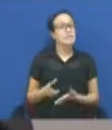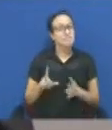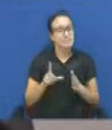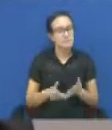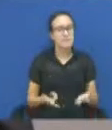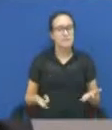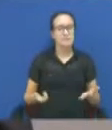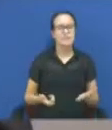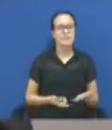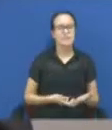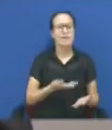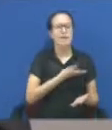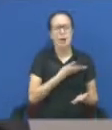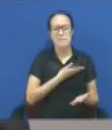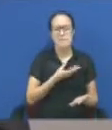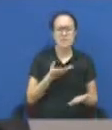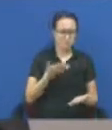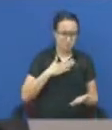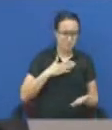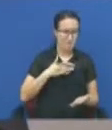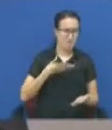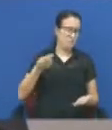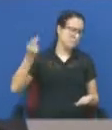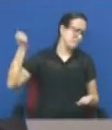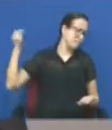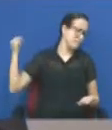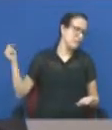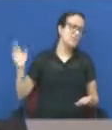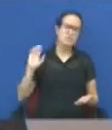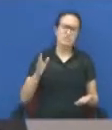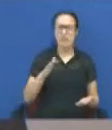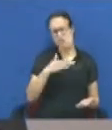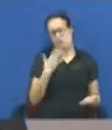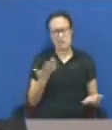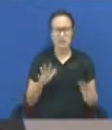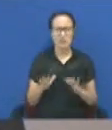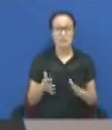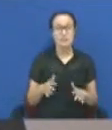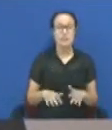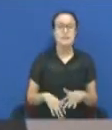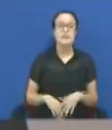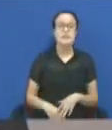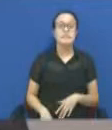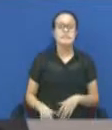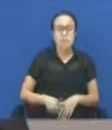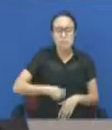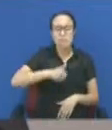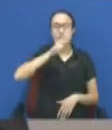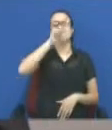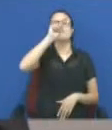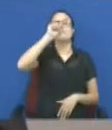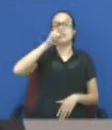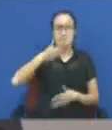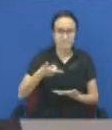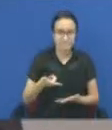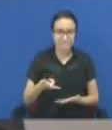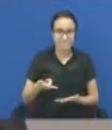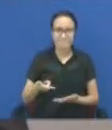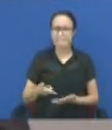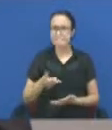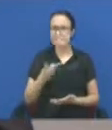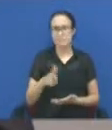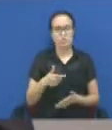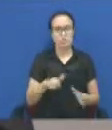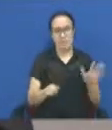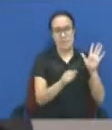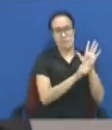aprenderam a beber, iam colocando um pouquinho de cinzano de cada litro e formavam um litro inteiro. Não tinha a droga